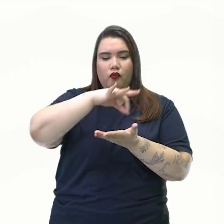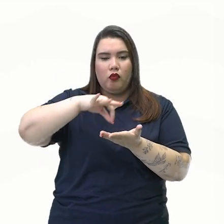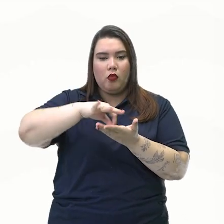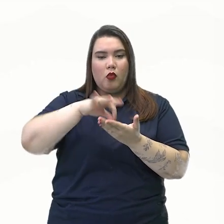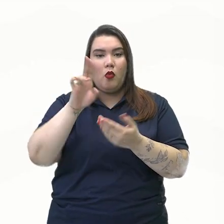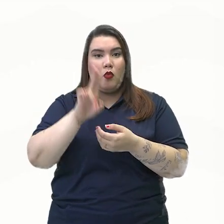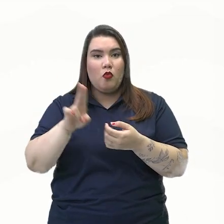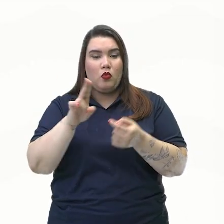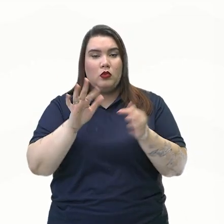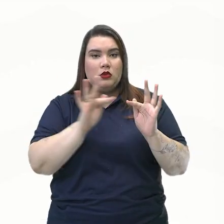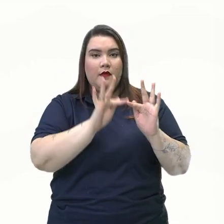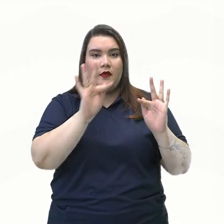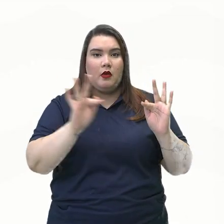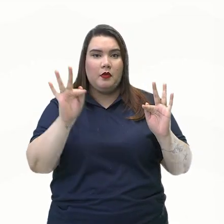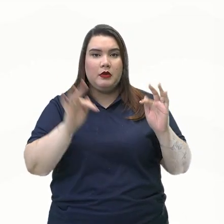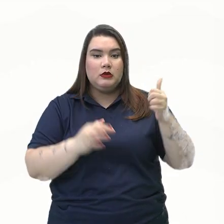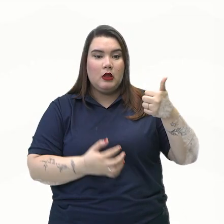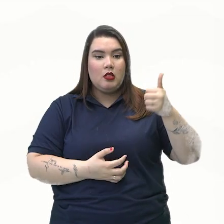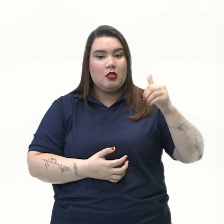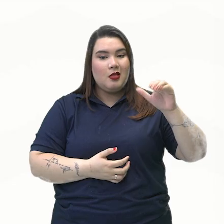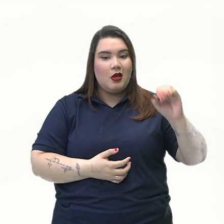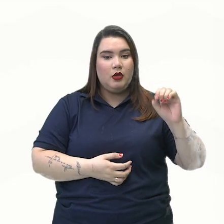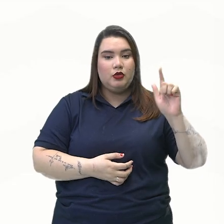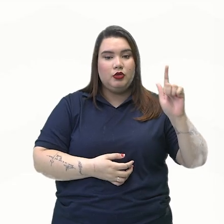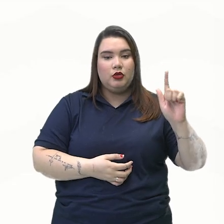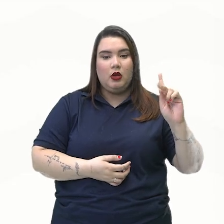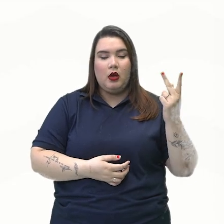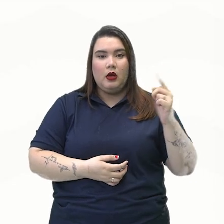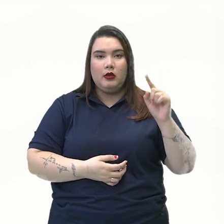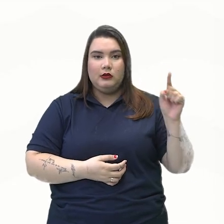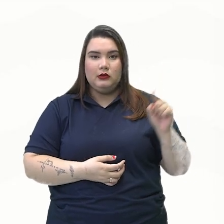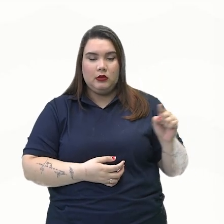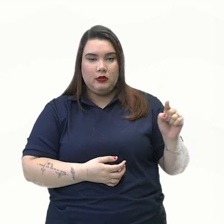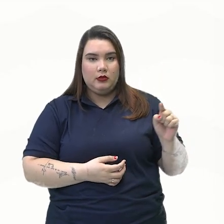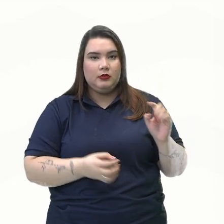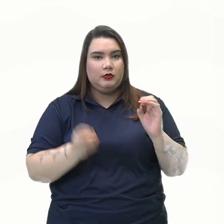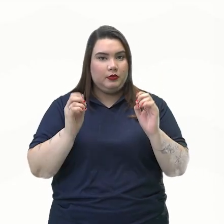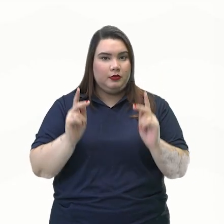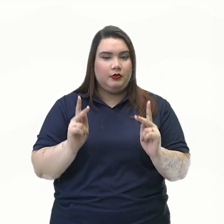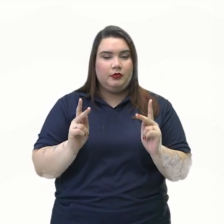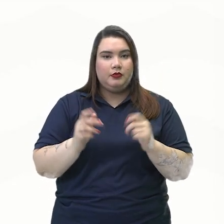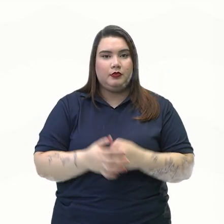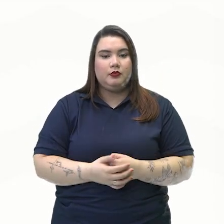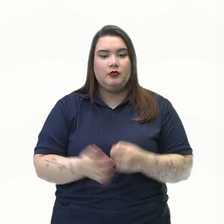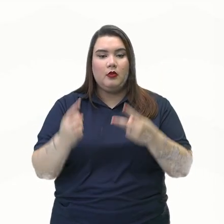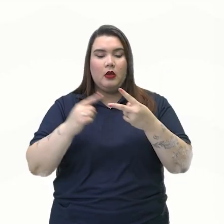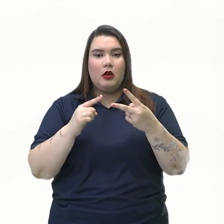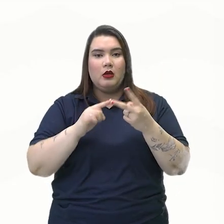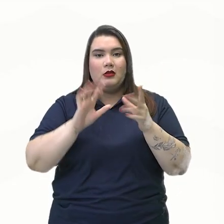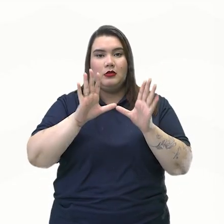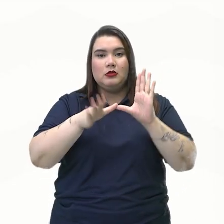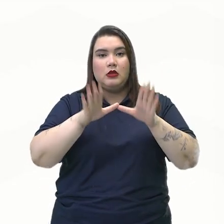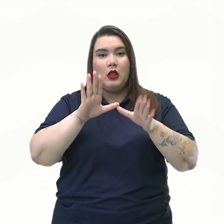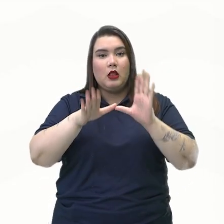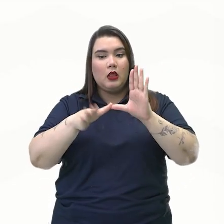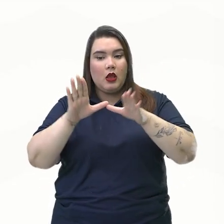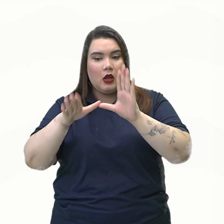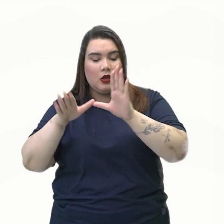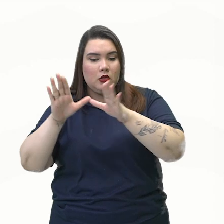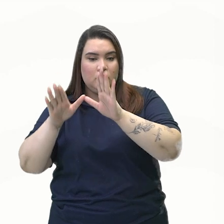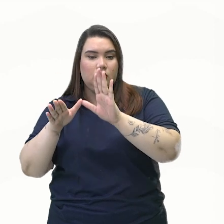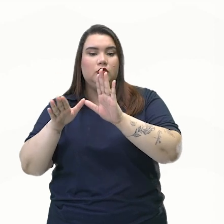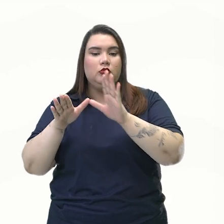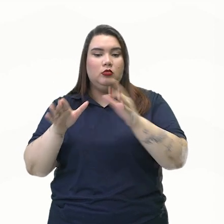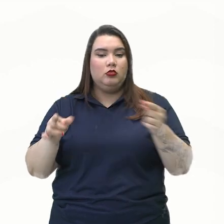10 GHz, olha só, bem maior do que as frequências de rádio. Os satélites, veja